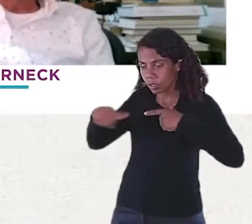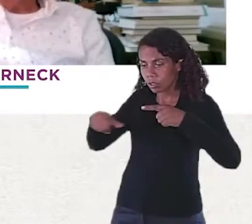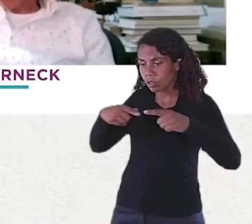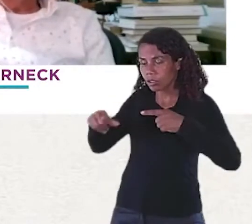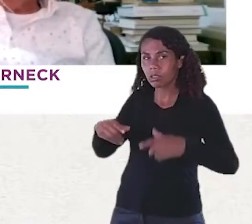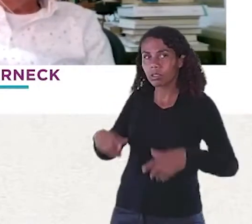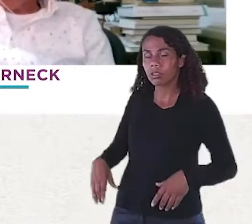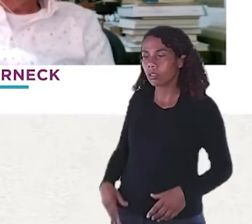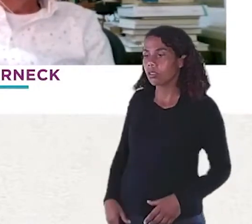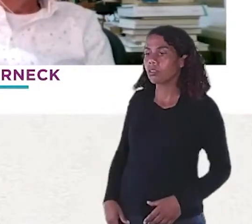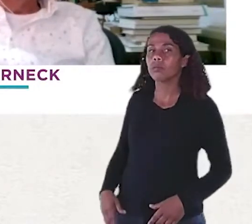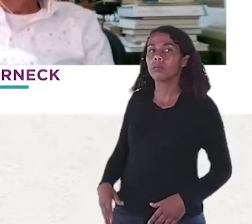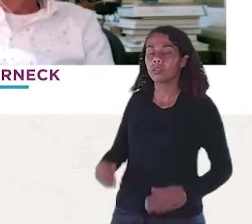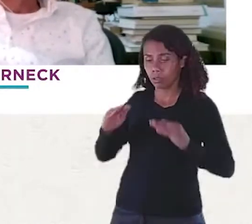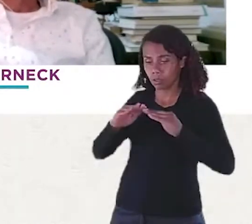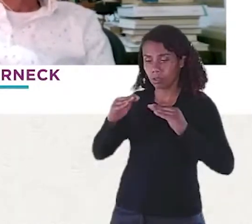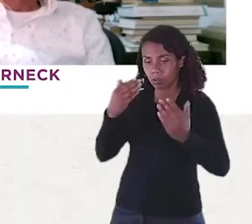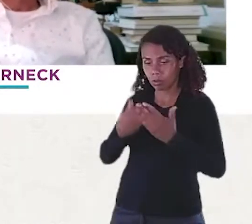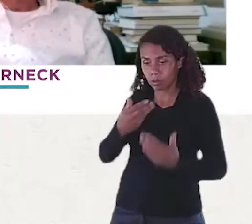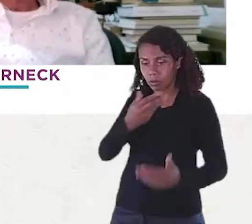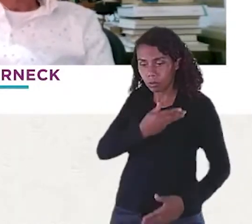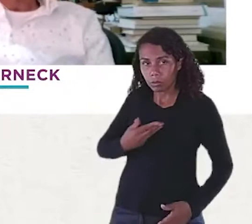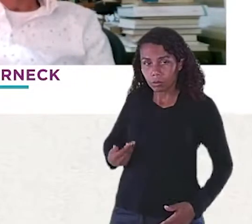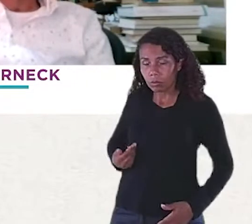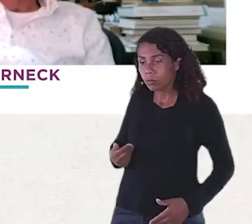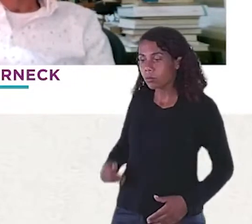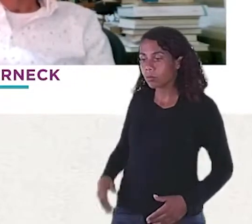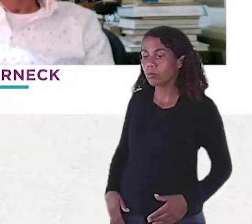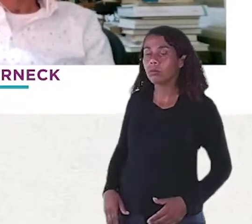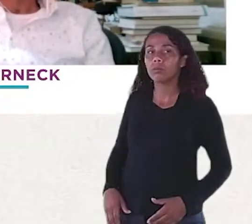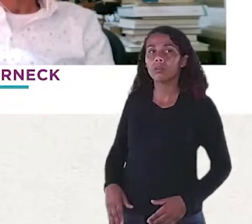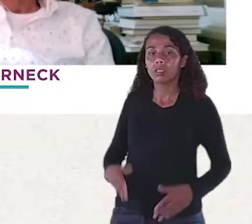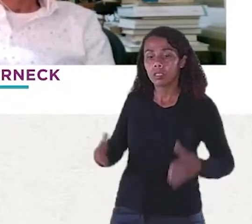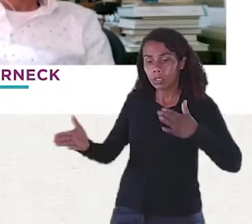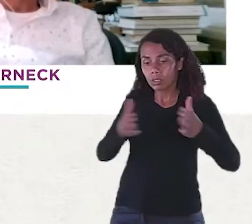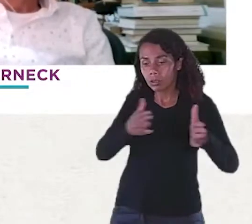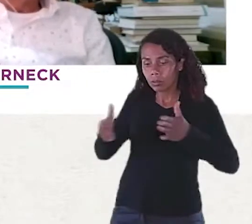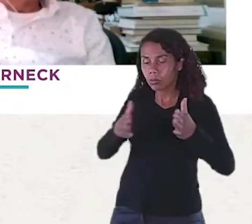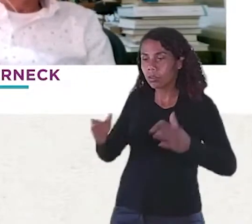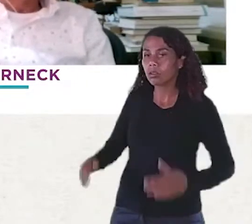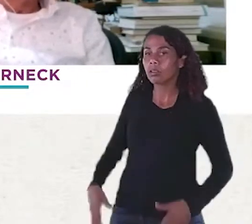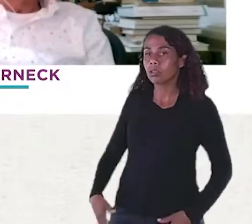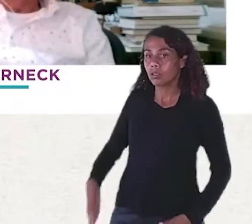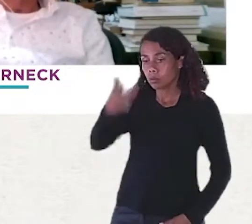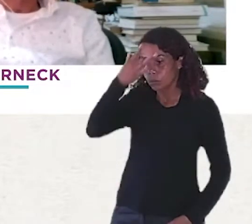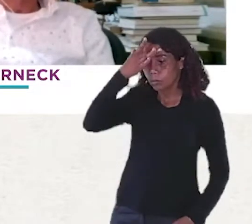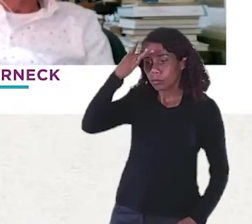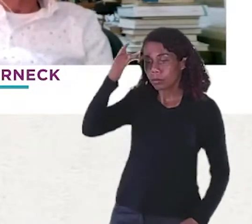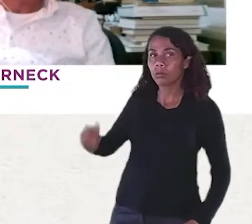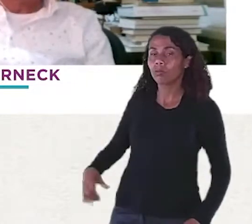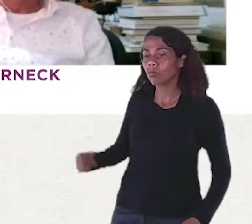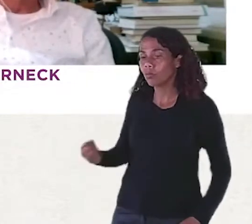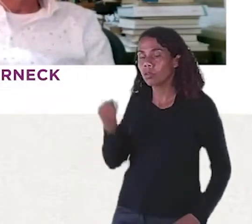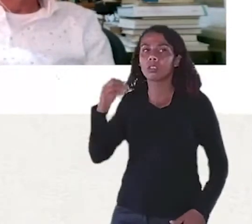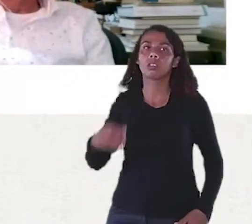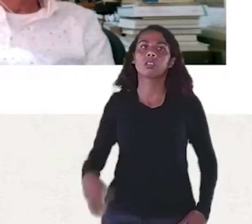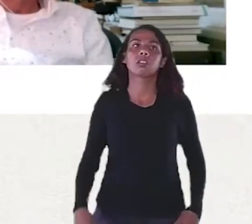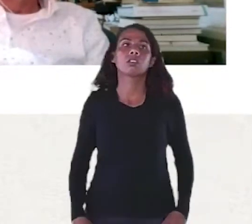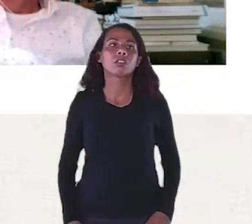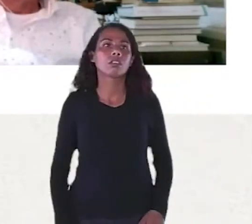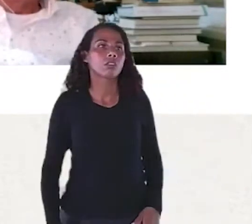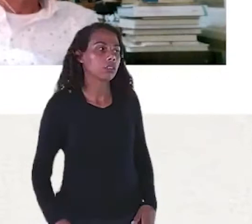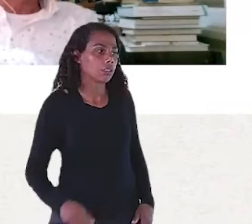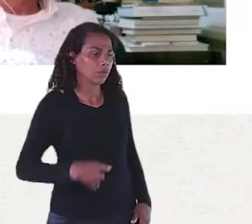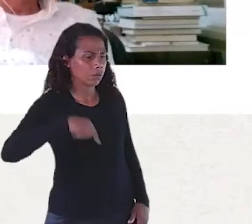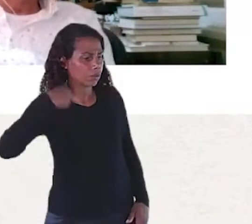é de 66, não é? Mas o Jaime, por exemplo, você conheceu antes? Conheci o Jaime Prado Gouveia, o grande